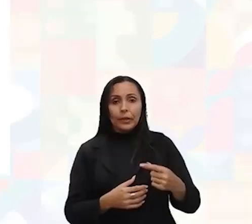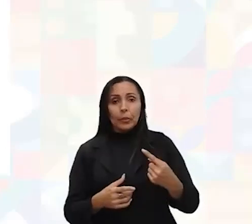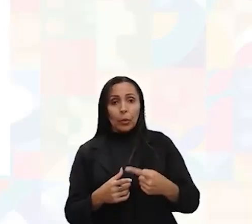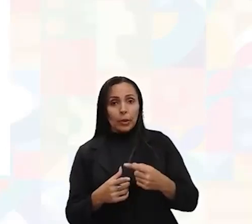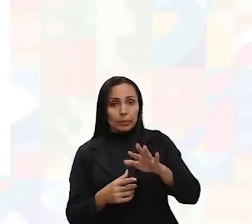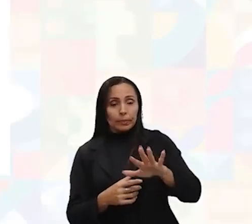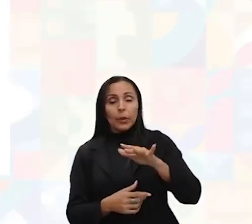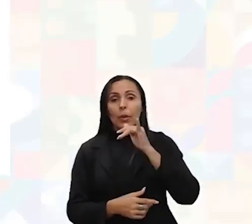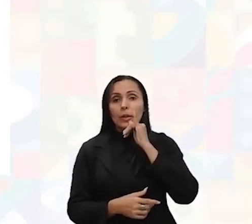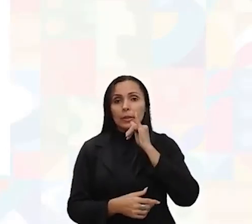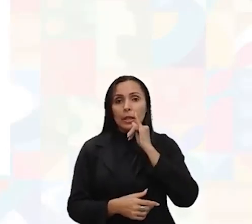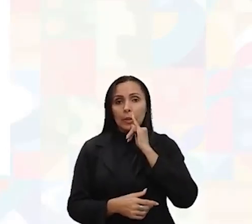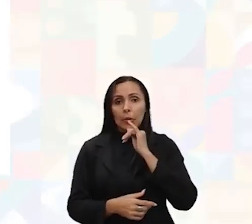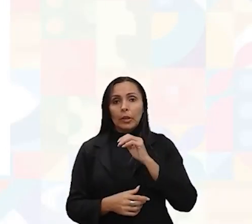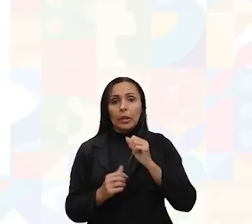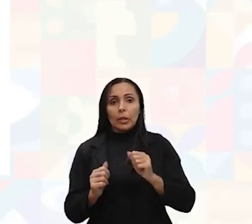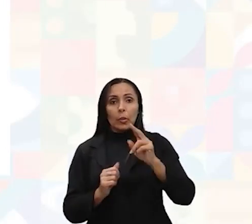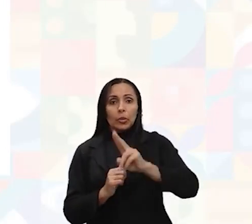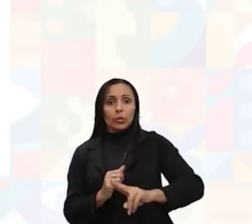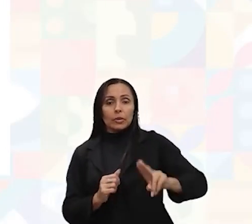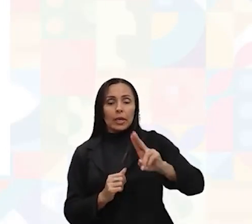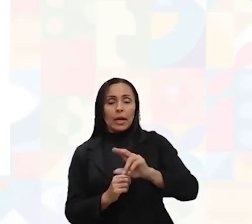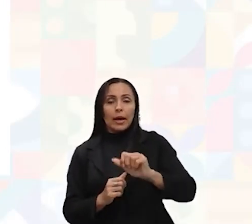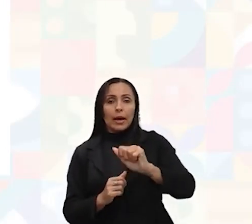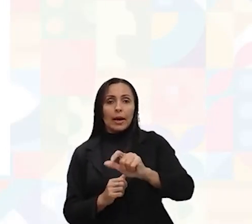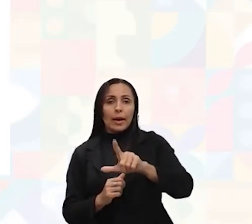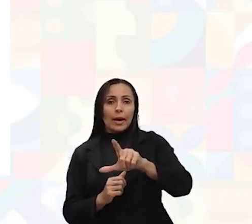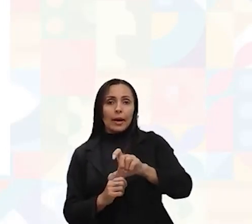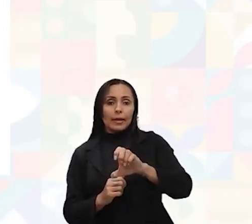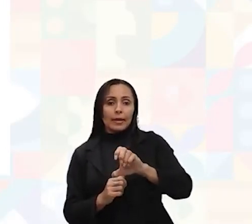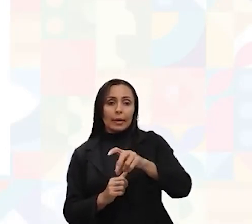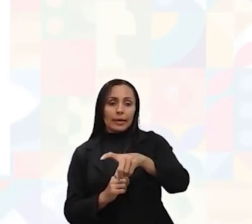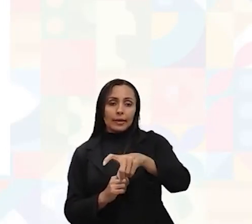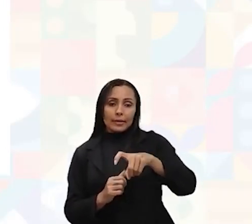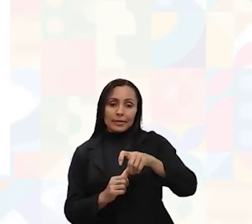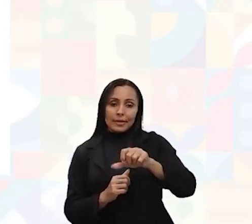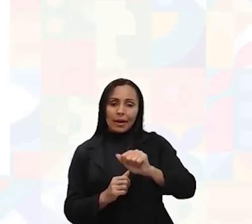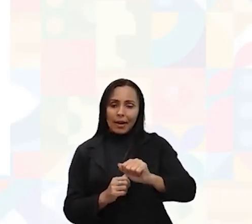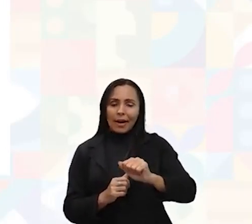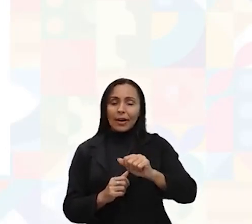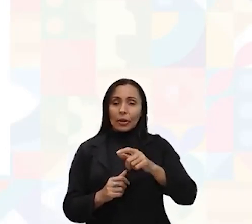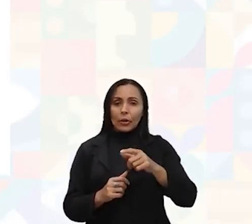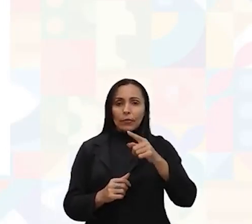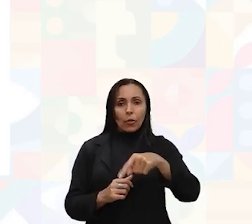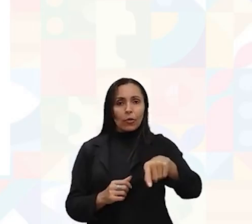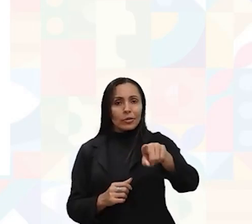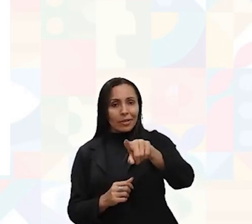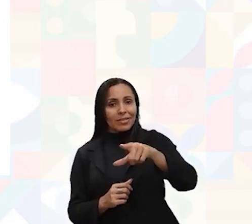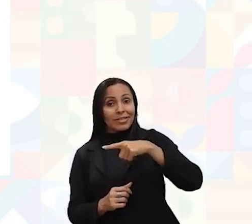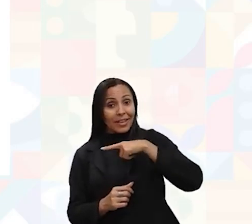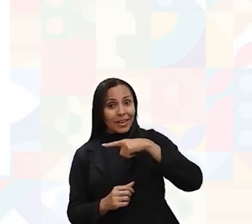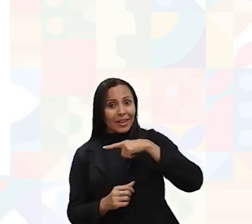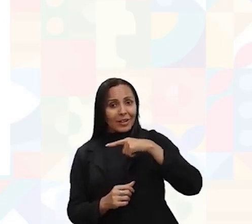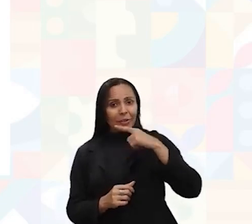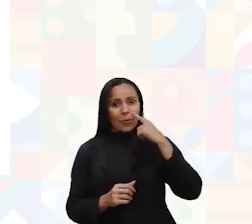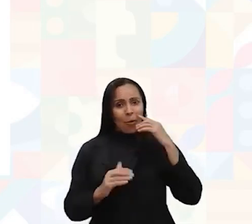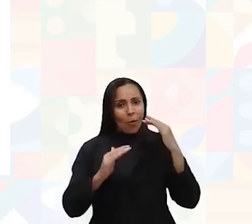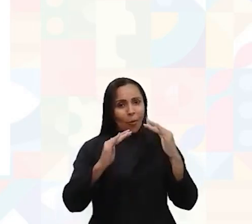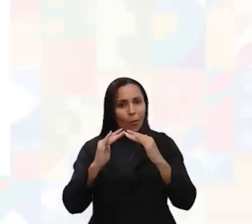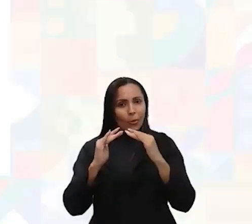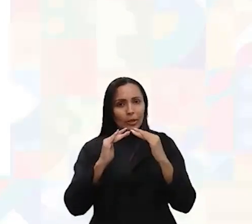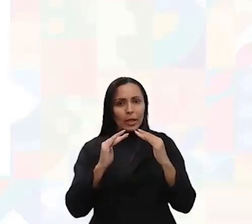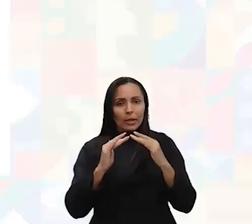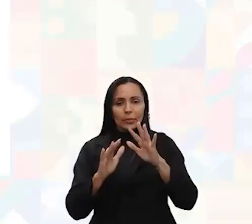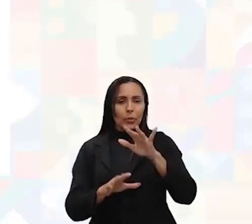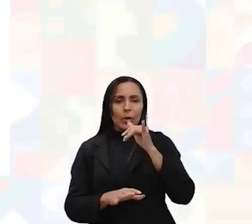exemplo que a gente pode utilizar aqui é a Alexa, né, que você tem o contato com a casa,